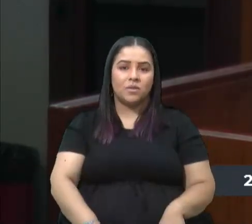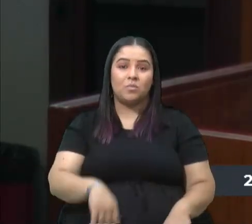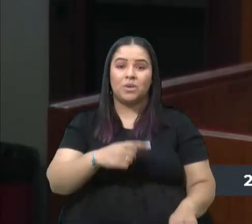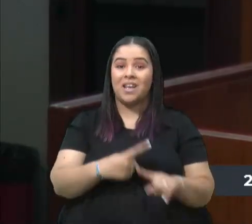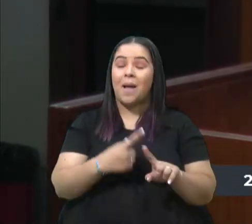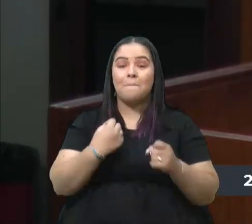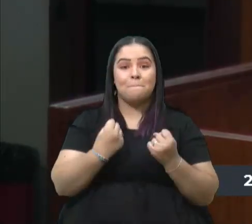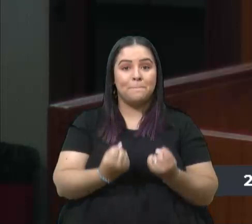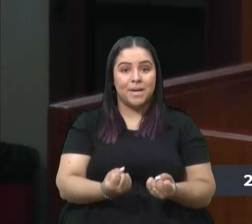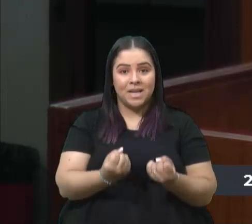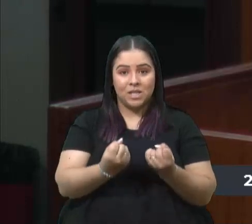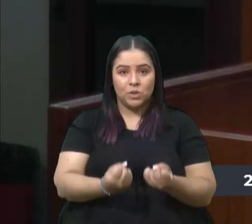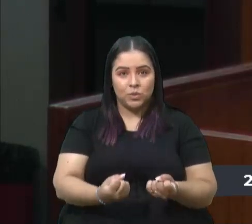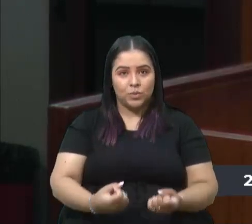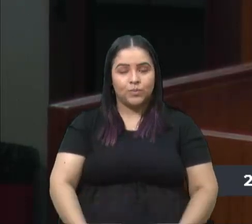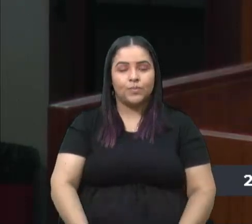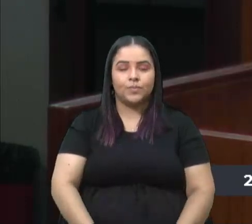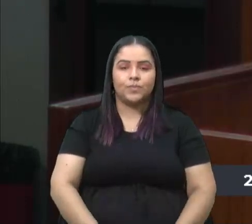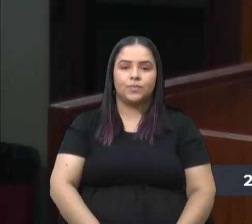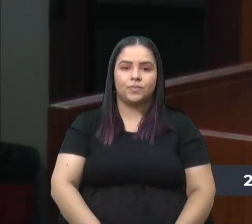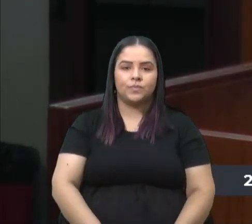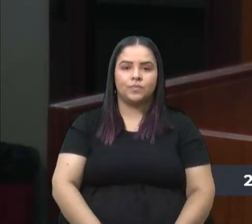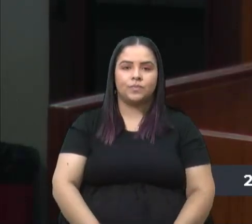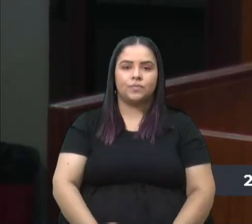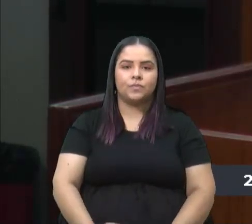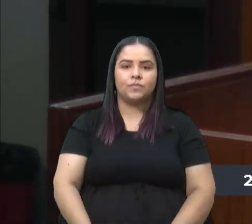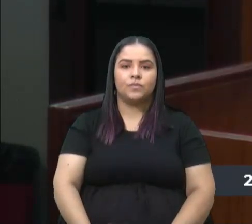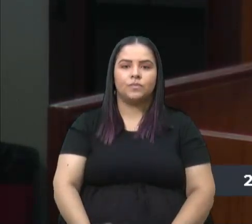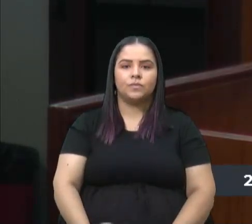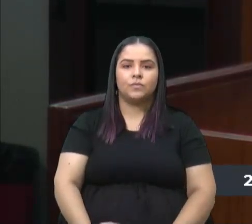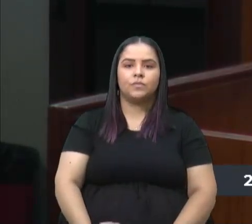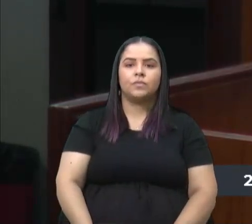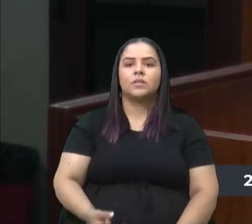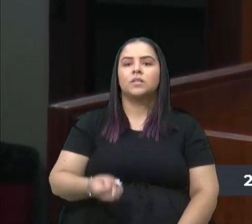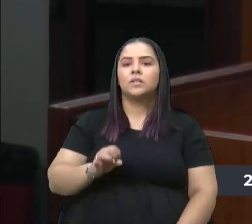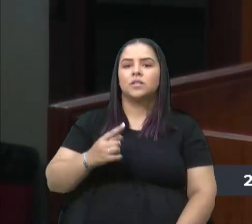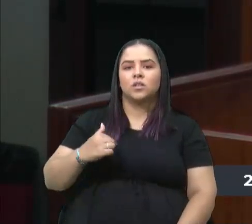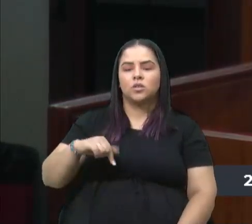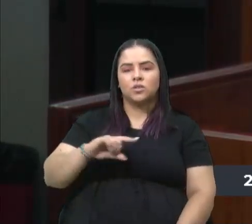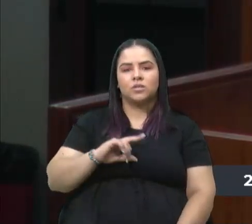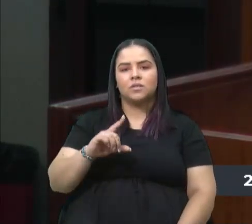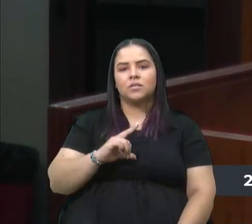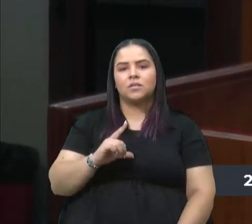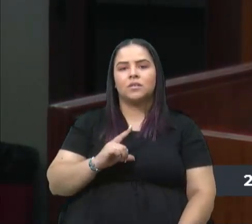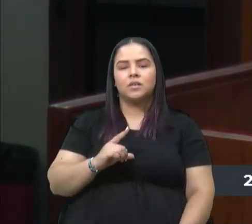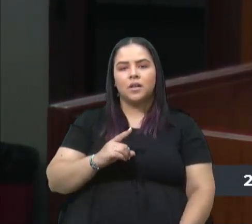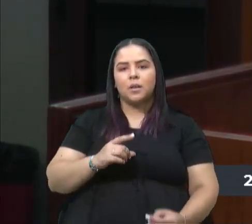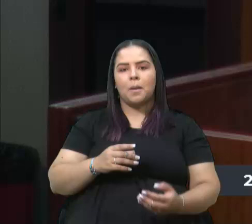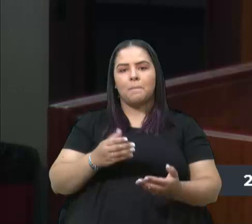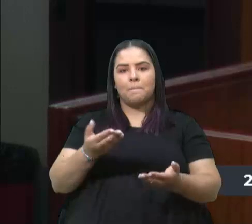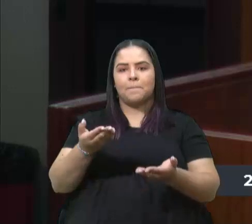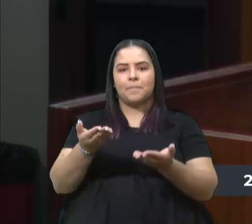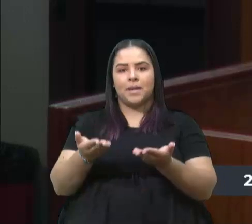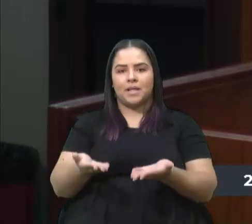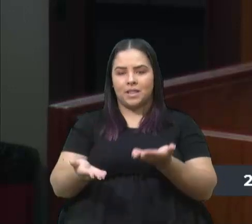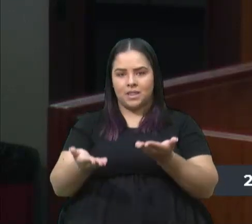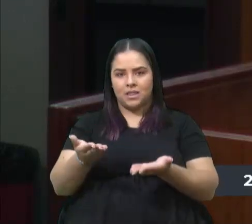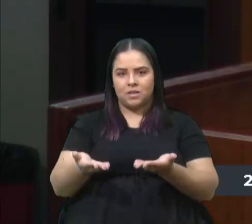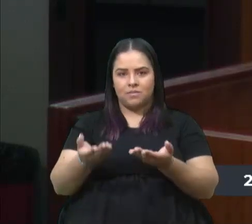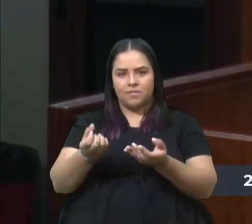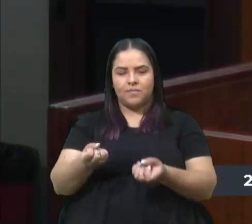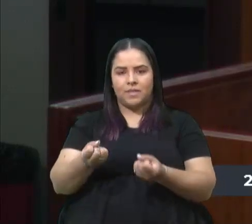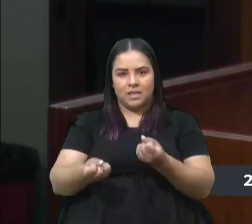do caminhão. E se nós tivéssemos essas balanças, nós poderíamos, com certeza, que a vida